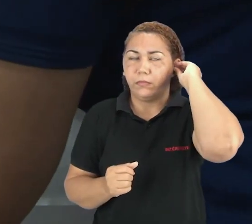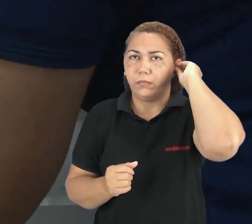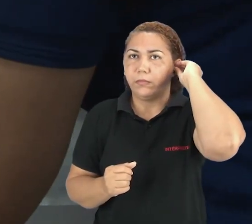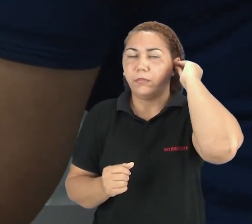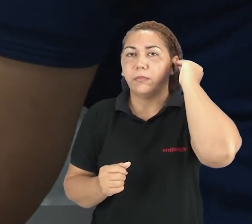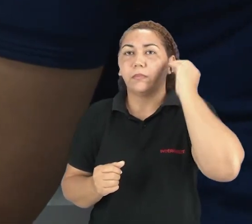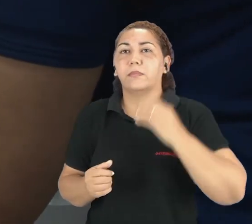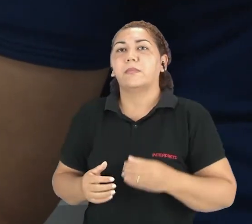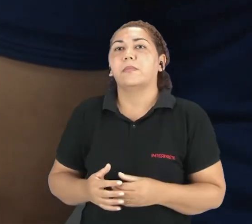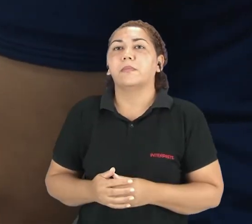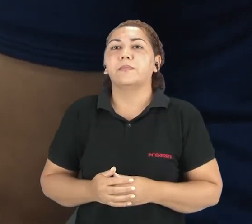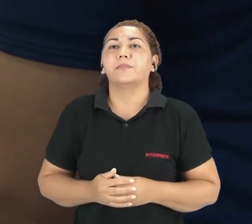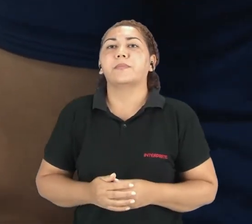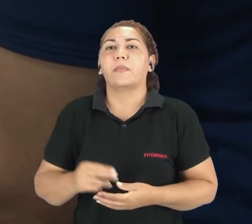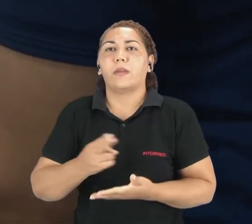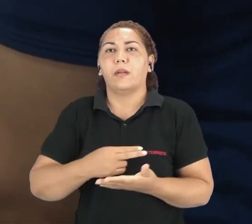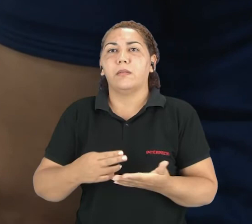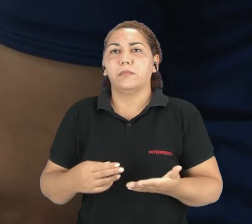maneira dele.